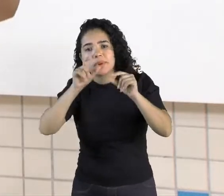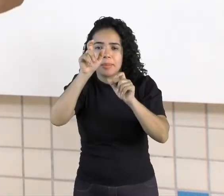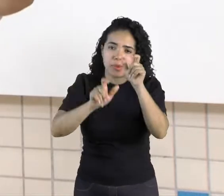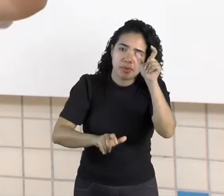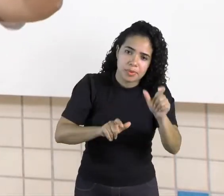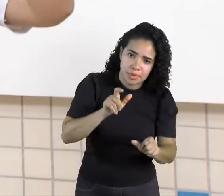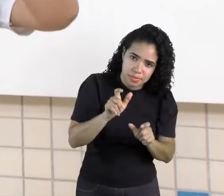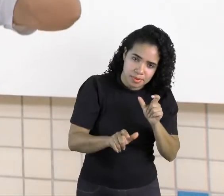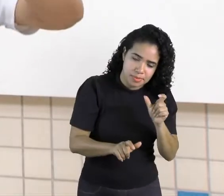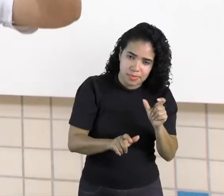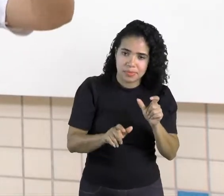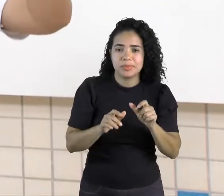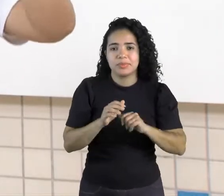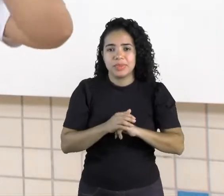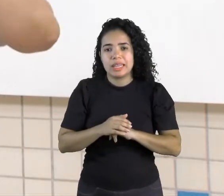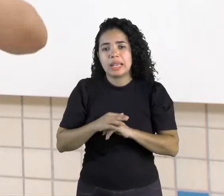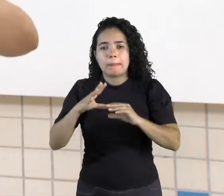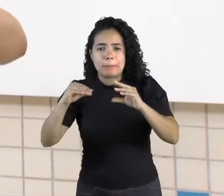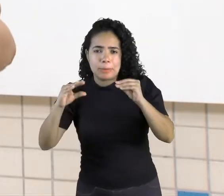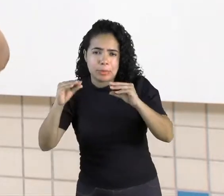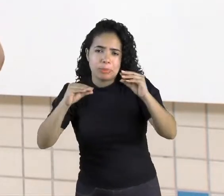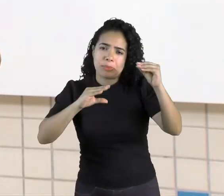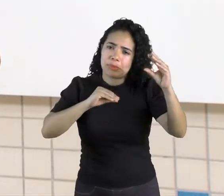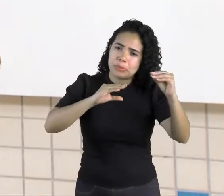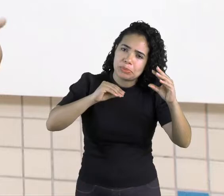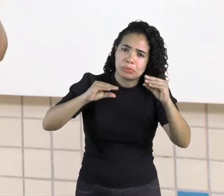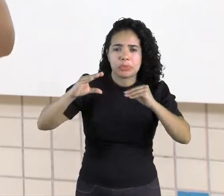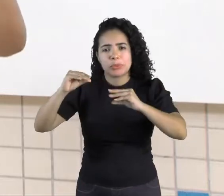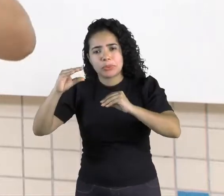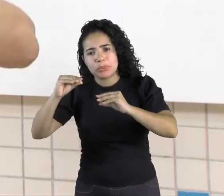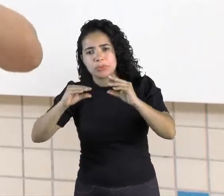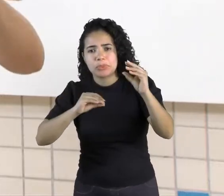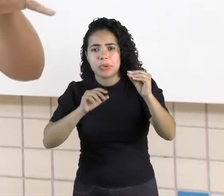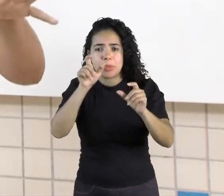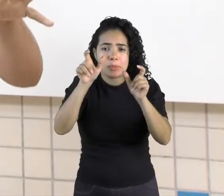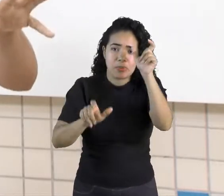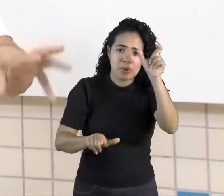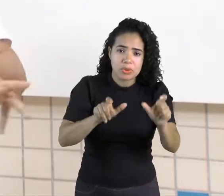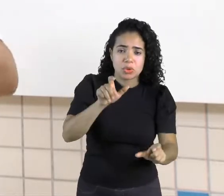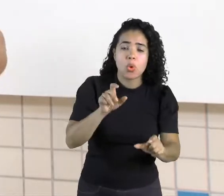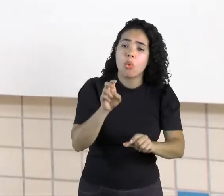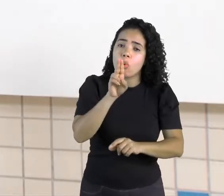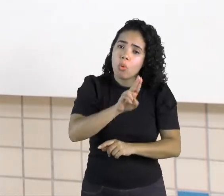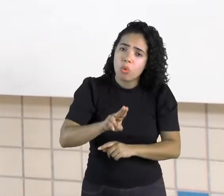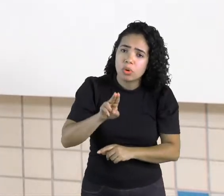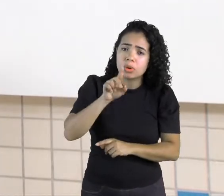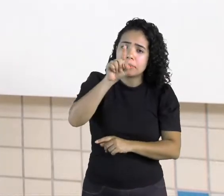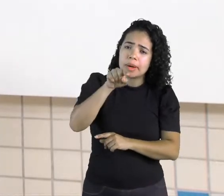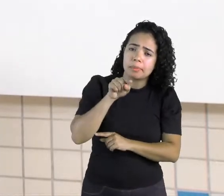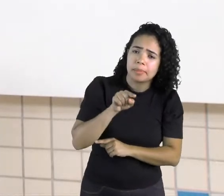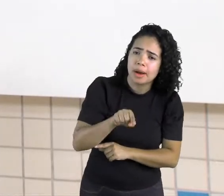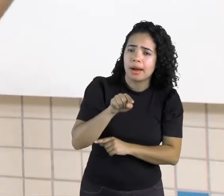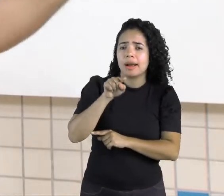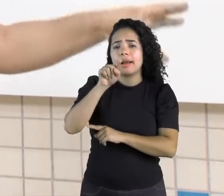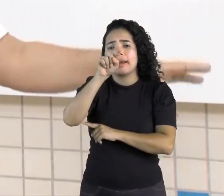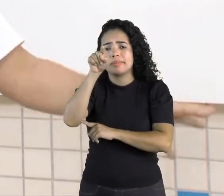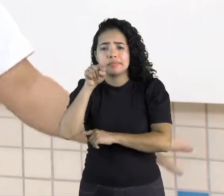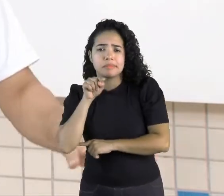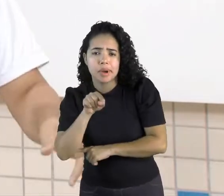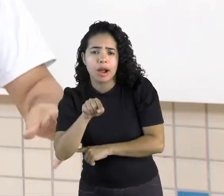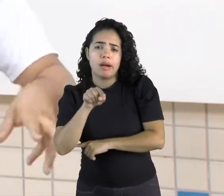direto, tem ali as falas dos personagens e se usa os pontos, ponto de exclamação, ponto